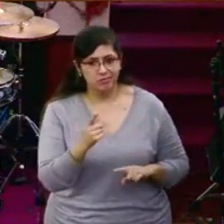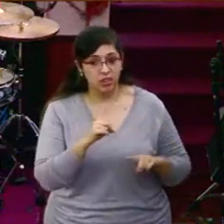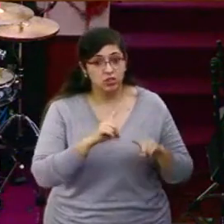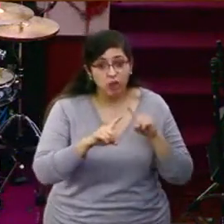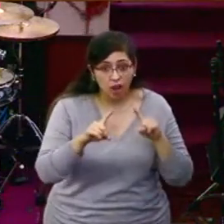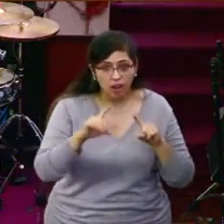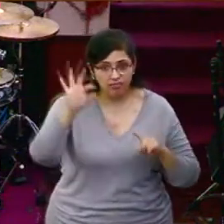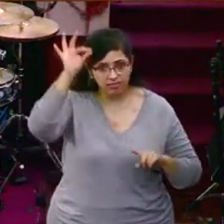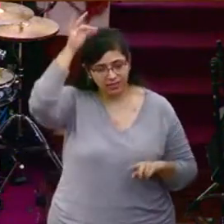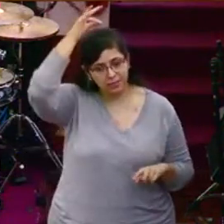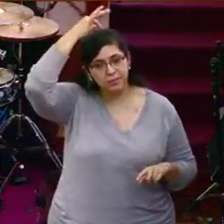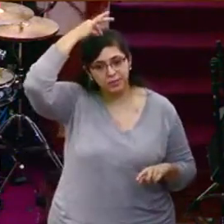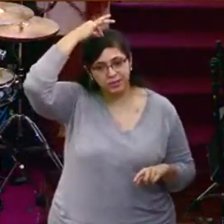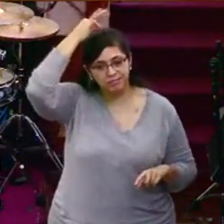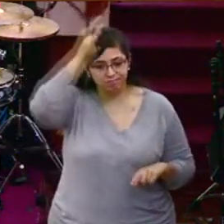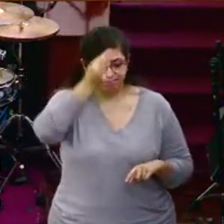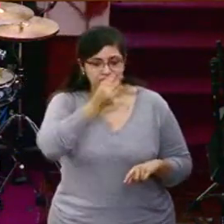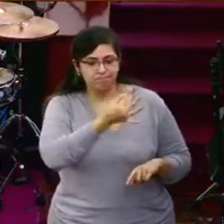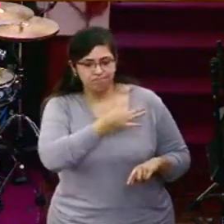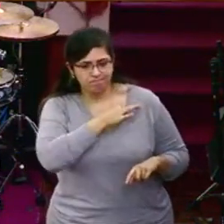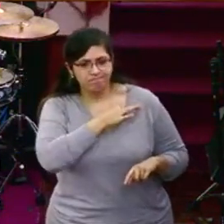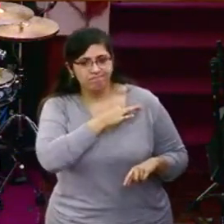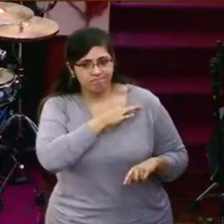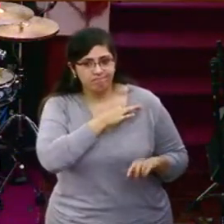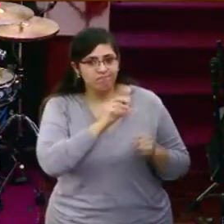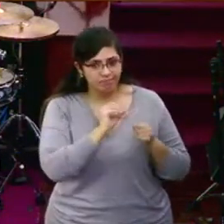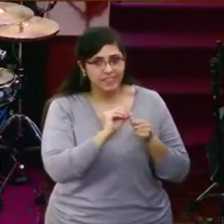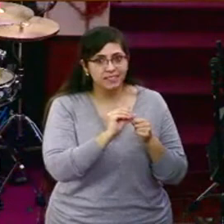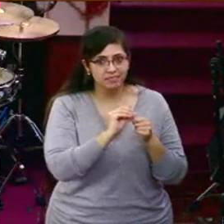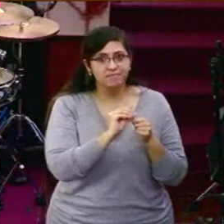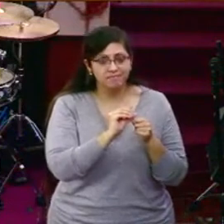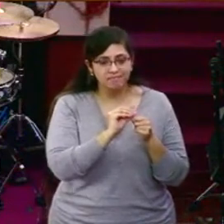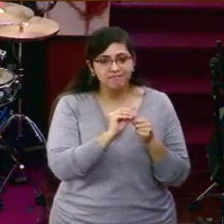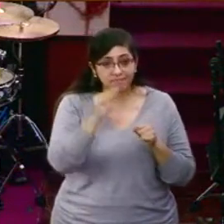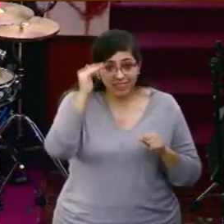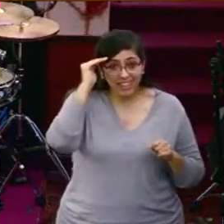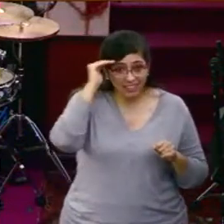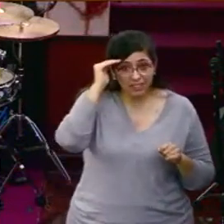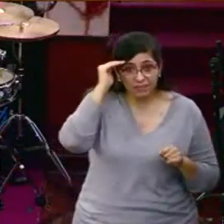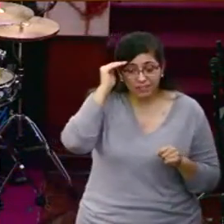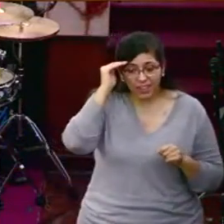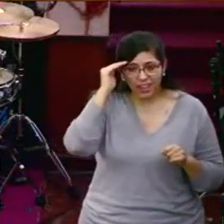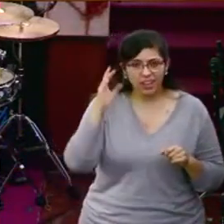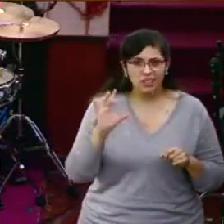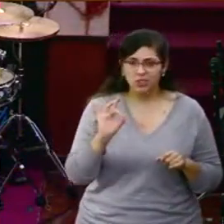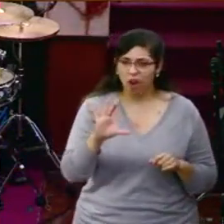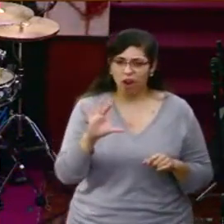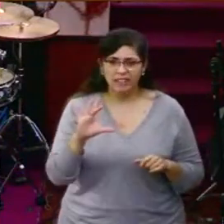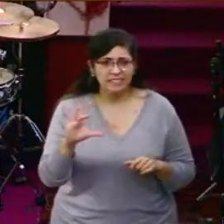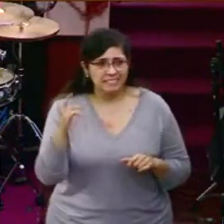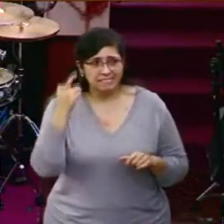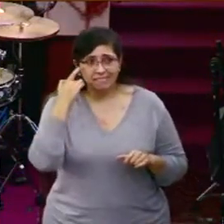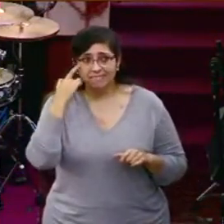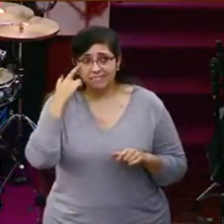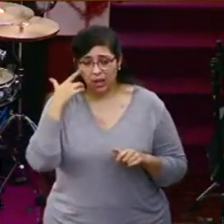quer fazer boas obras é só tem a boa intenção de fazer alguma coisa a gente só tem a boa intenção de superar um momento difícil